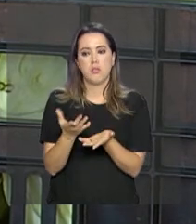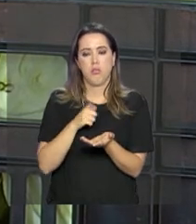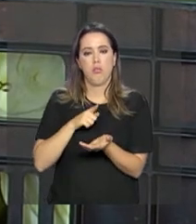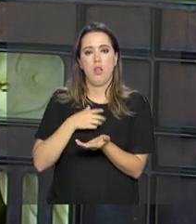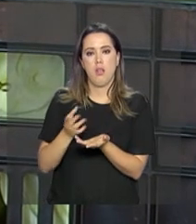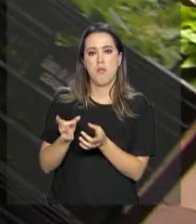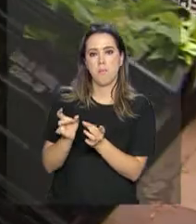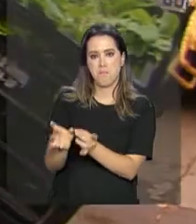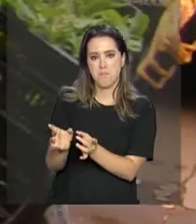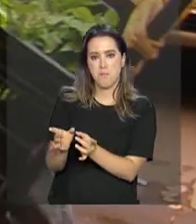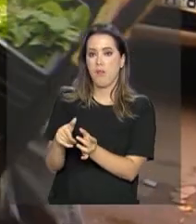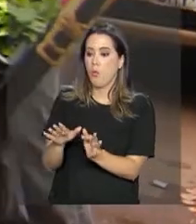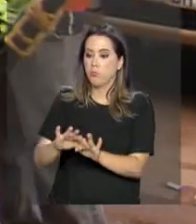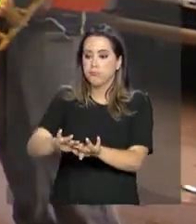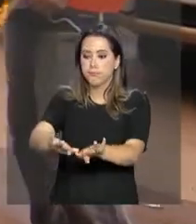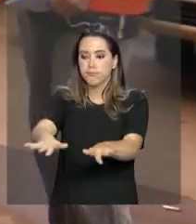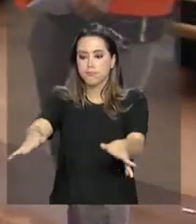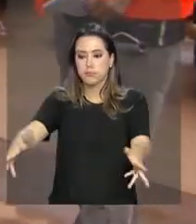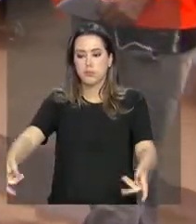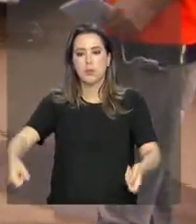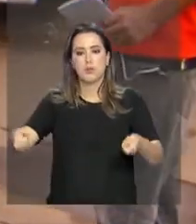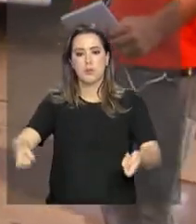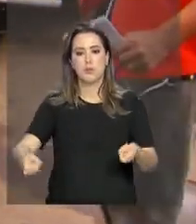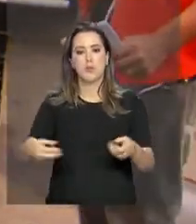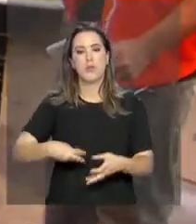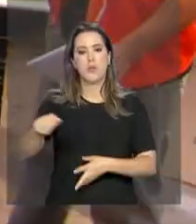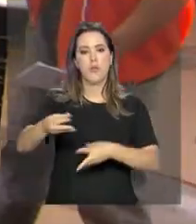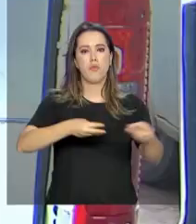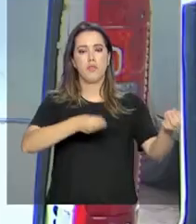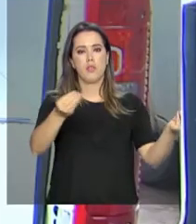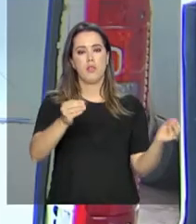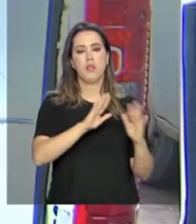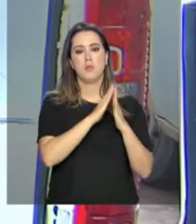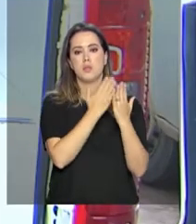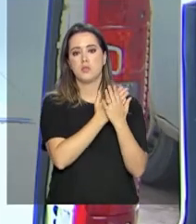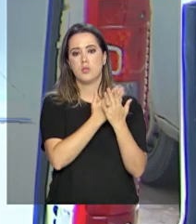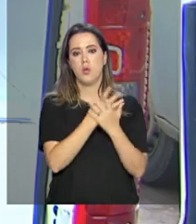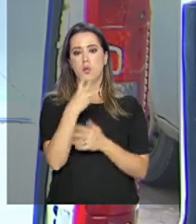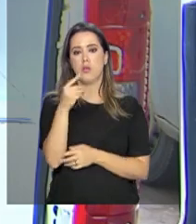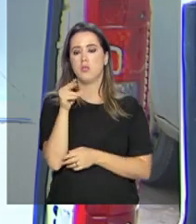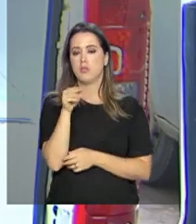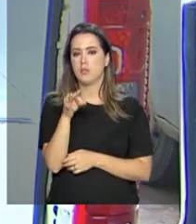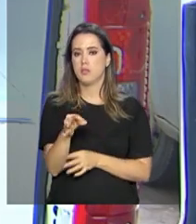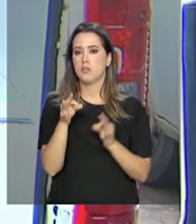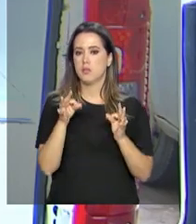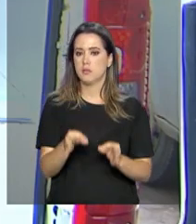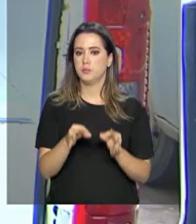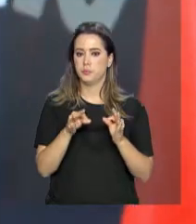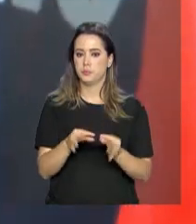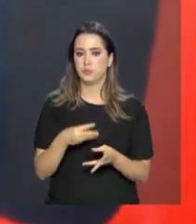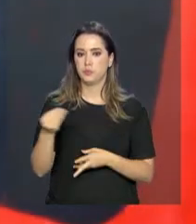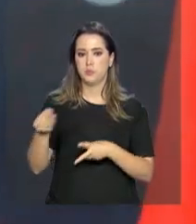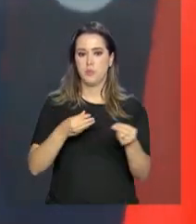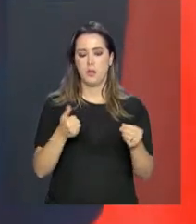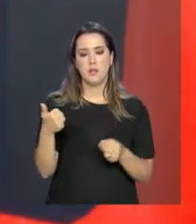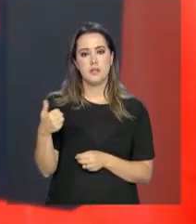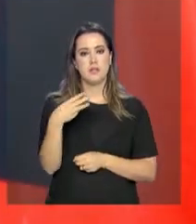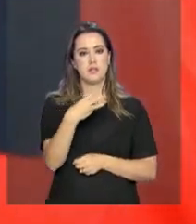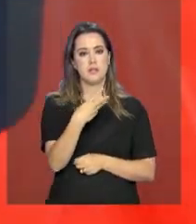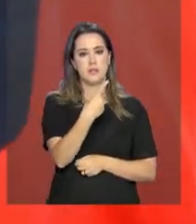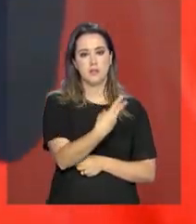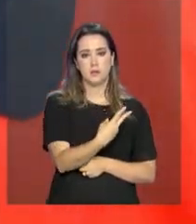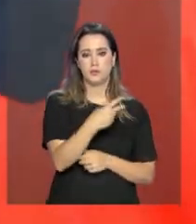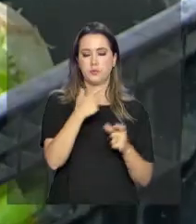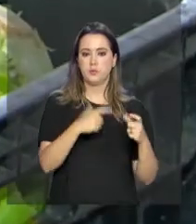para instituições como escolas. São em torno de 30 toneladas que vão para 132 entidades